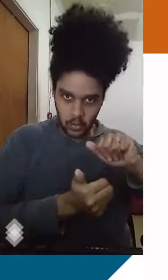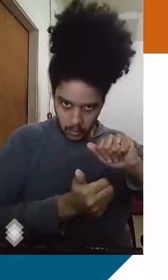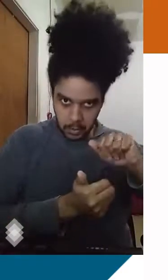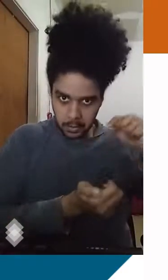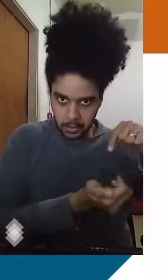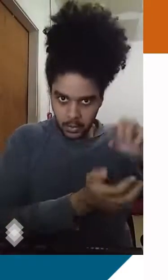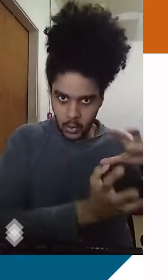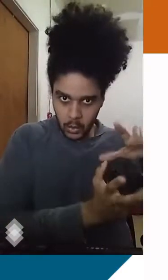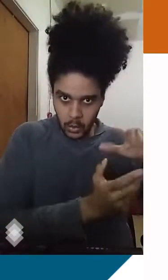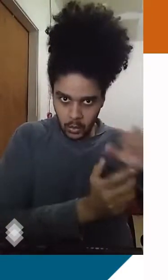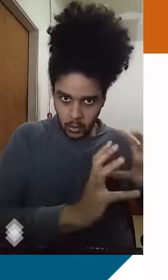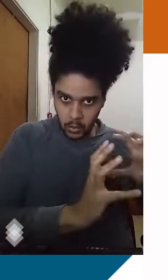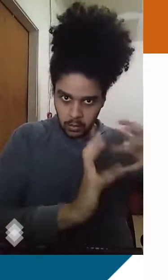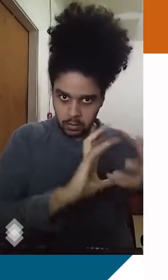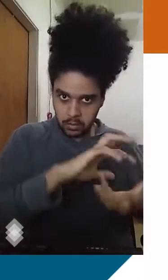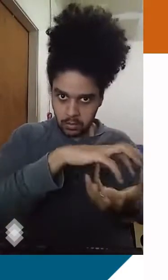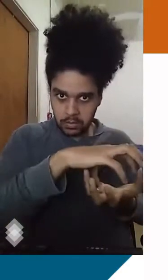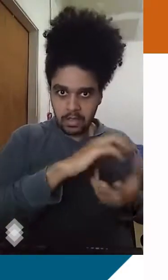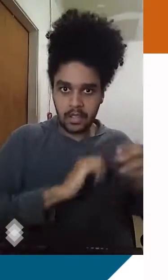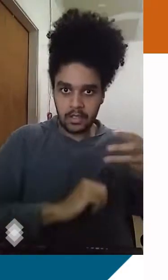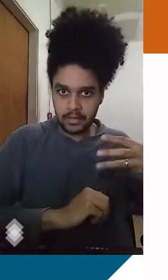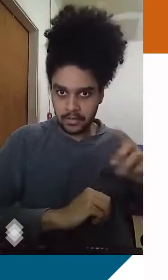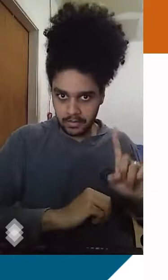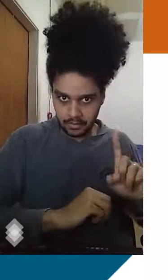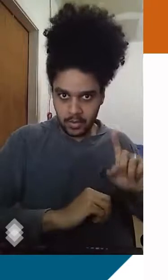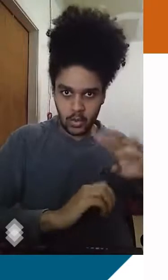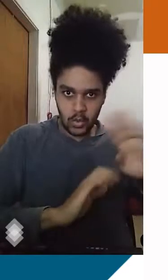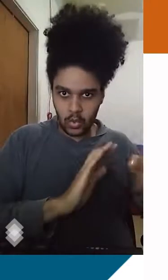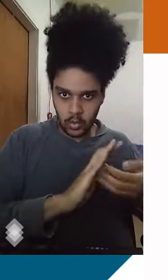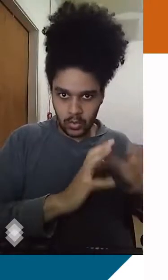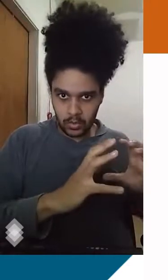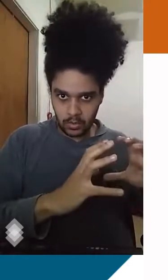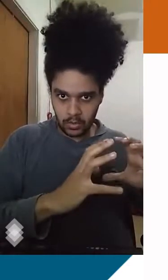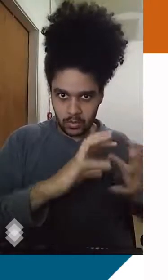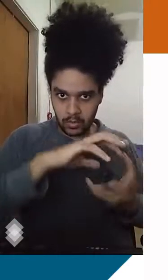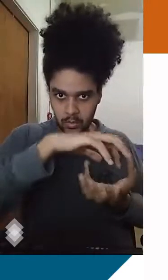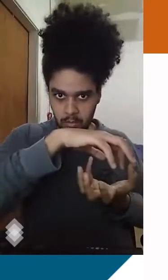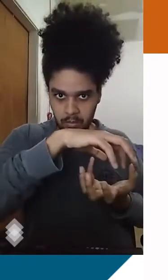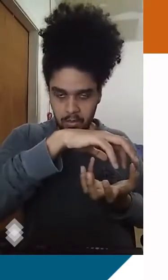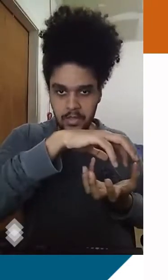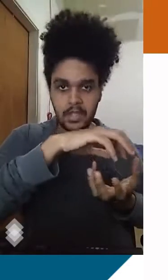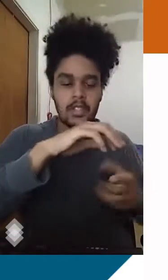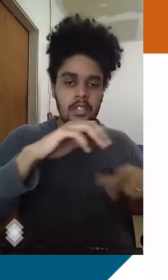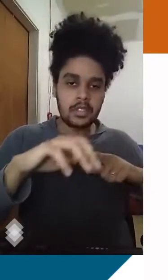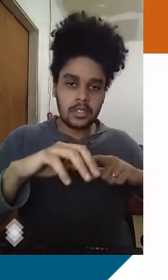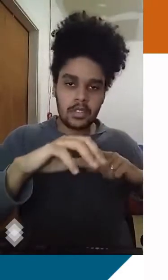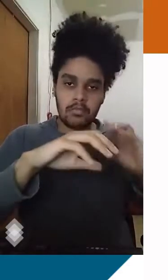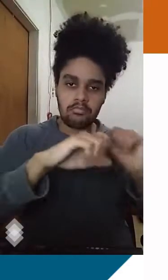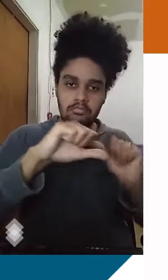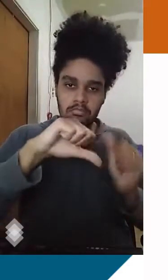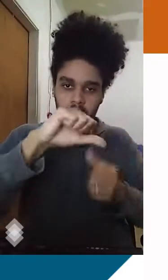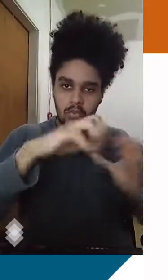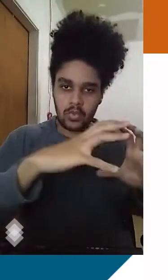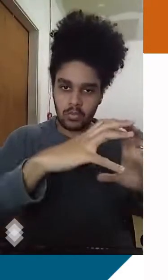toda a superfície da Terra no formato aí original, que é tridimensional, né? Todas as dimensões, as 3 dimensões. E a